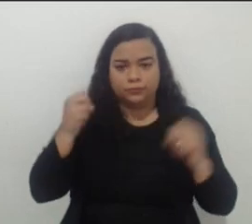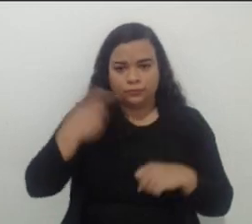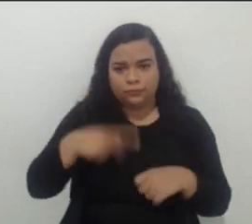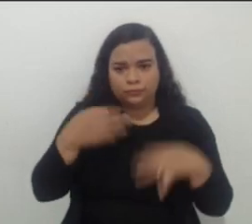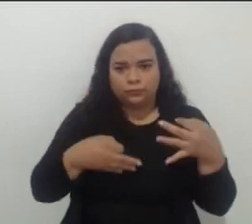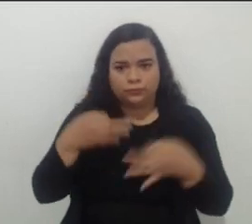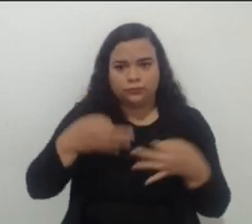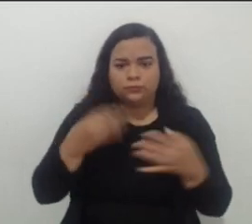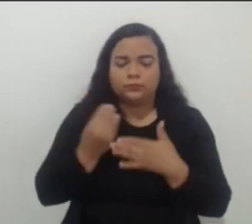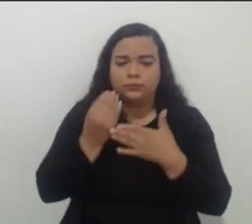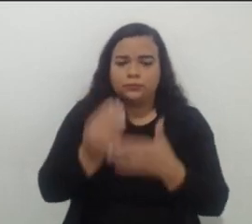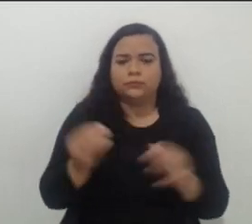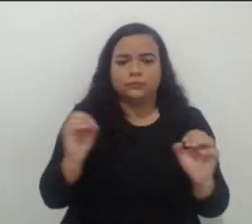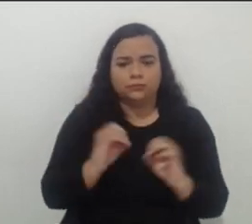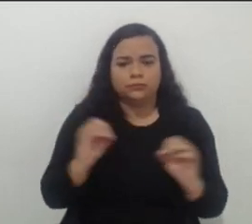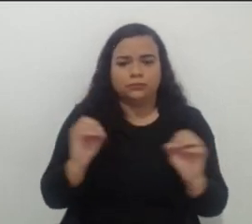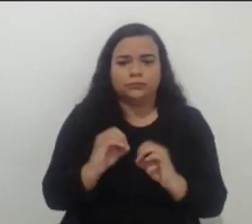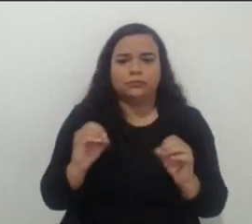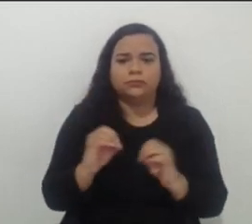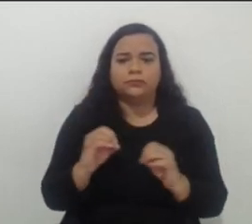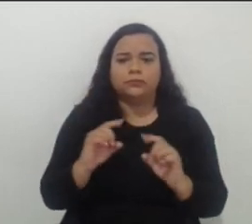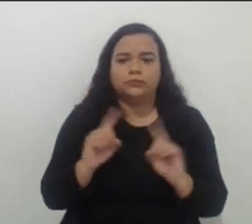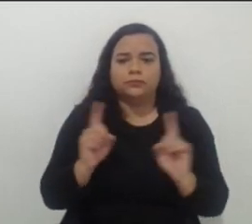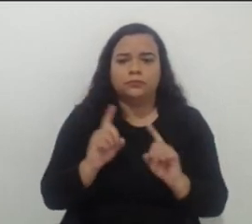provimento à reclamação